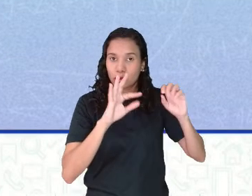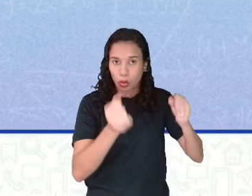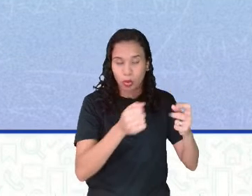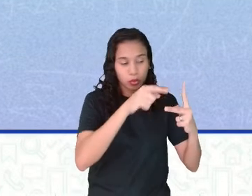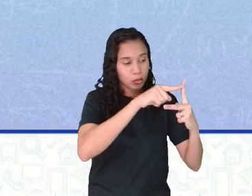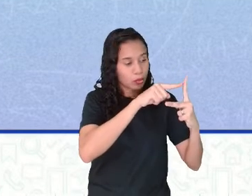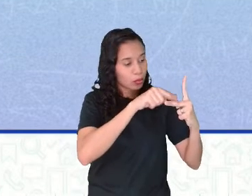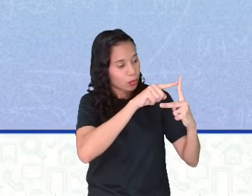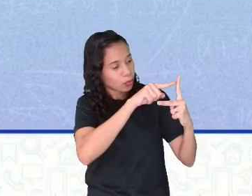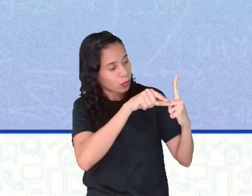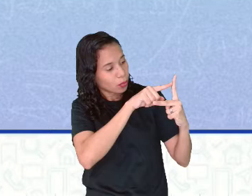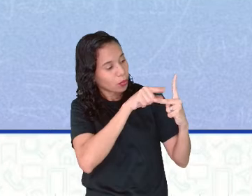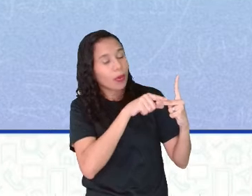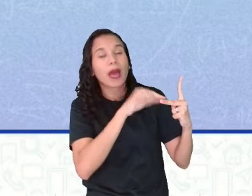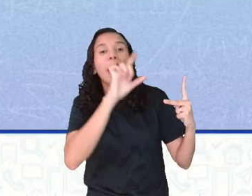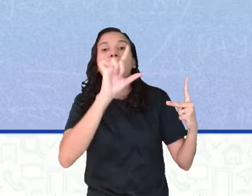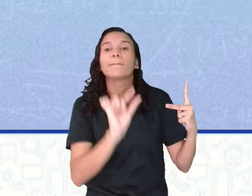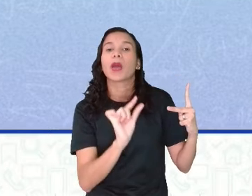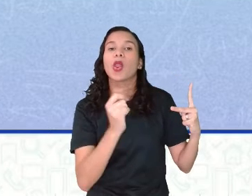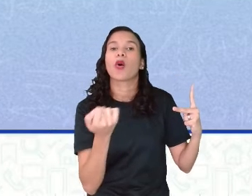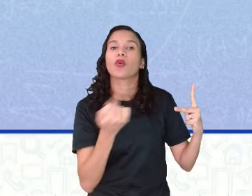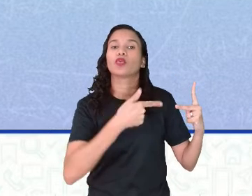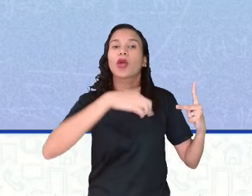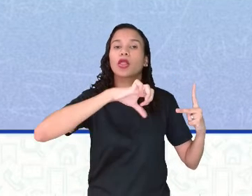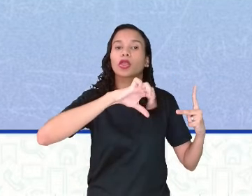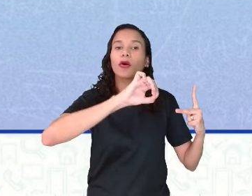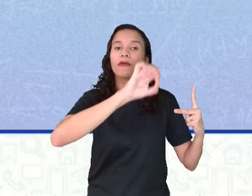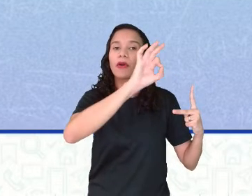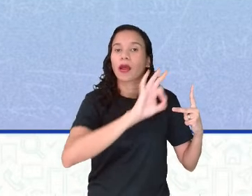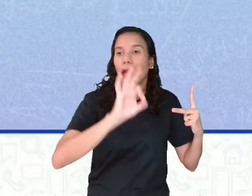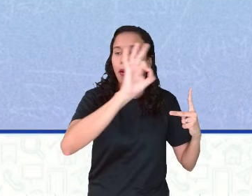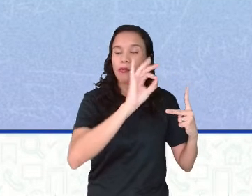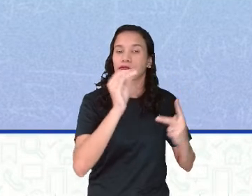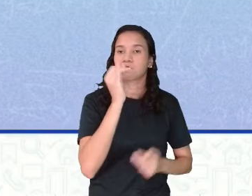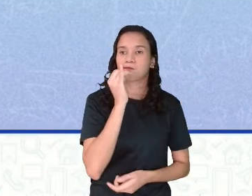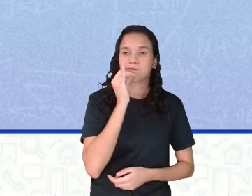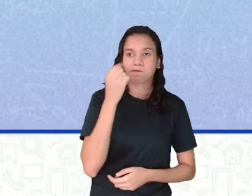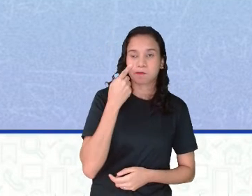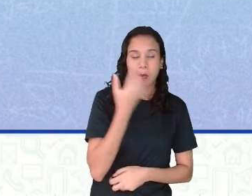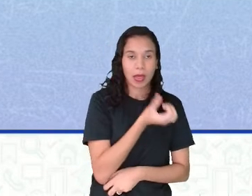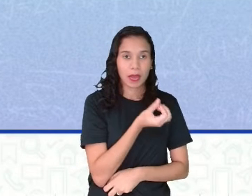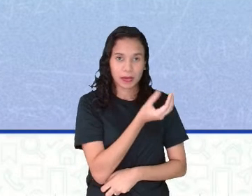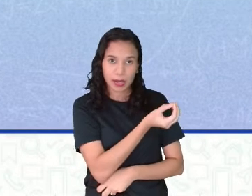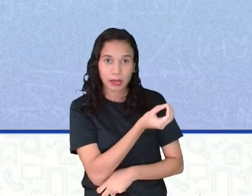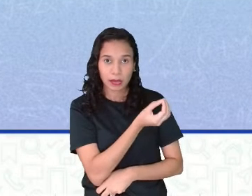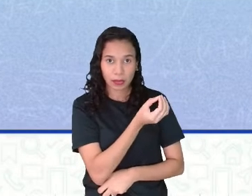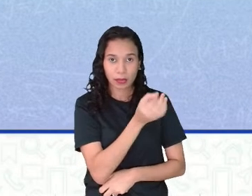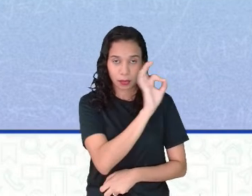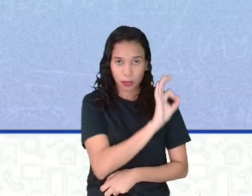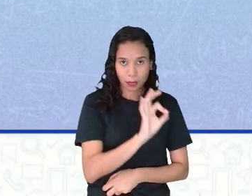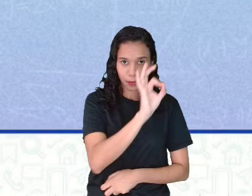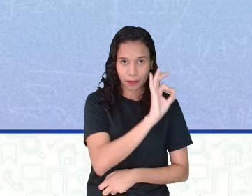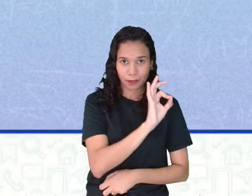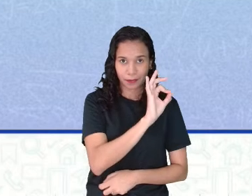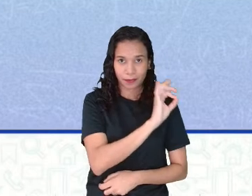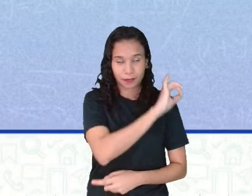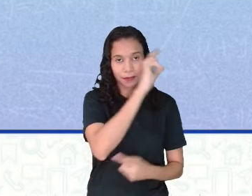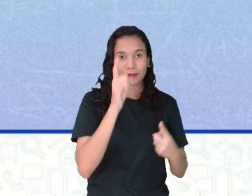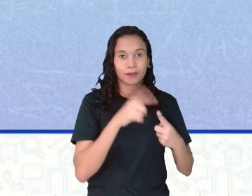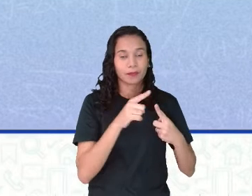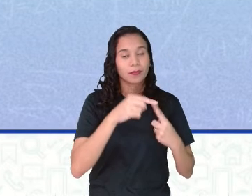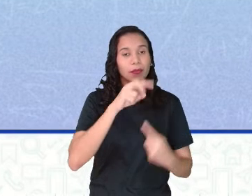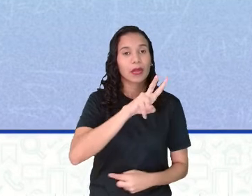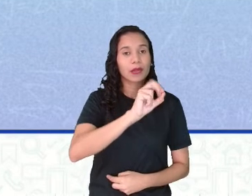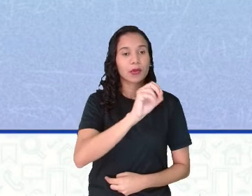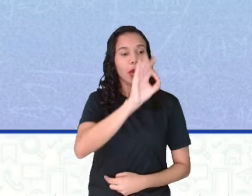têm medidas menores que 90 graus. Por exemplo, aqui, ó, é 60, aqui é